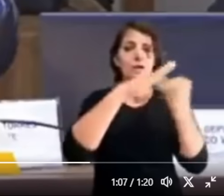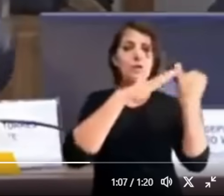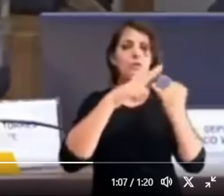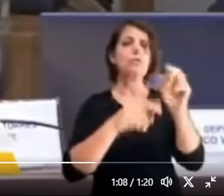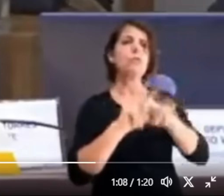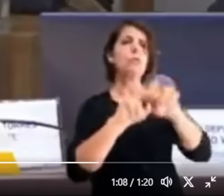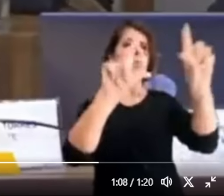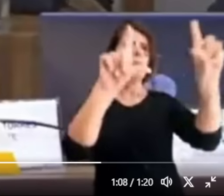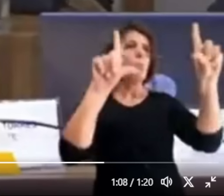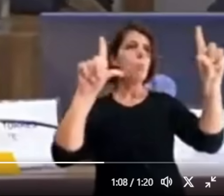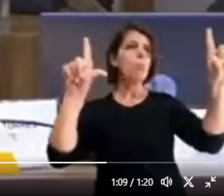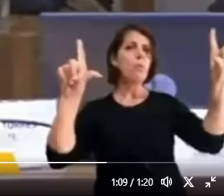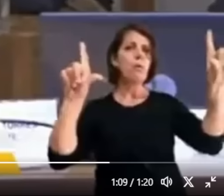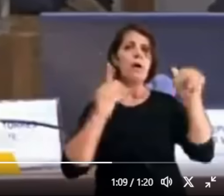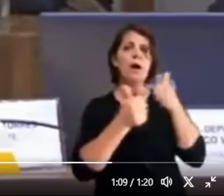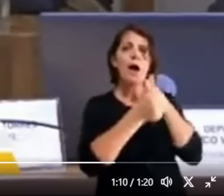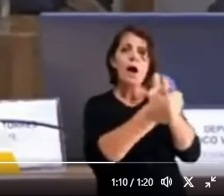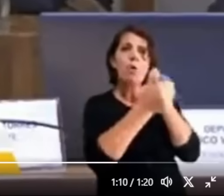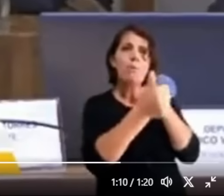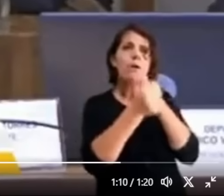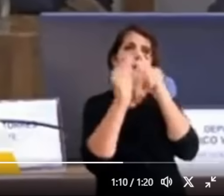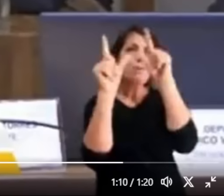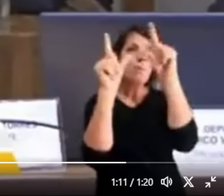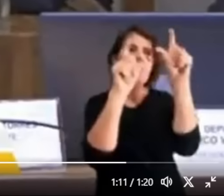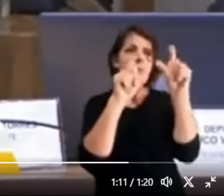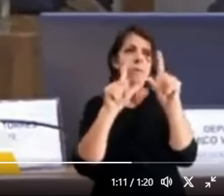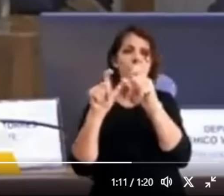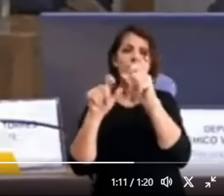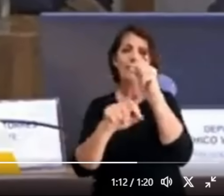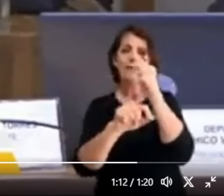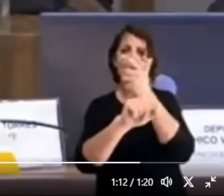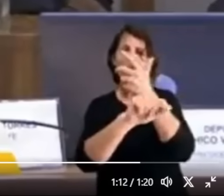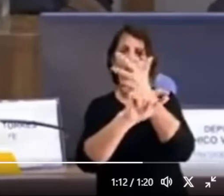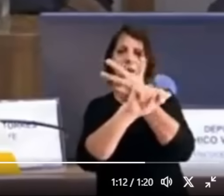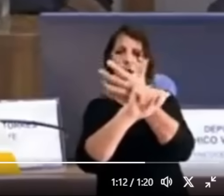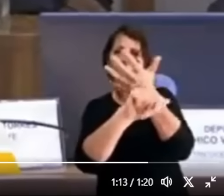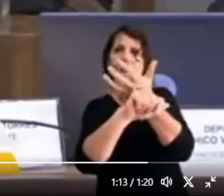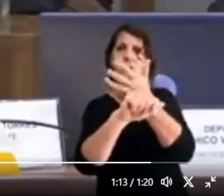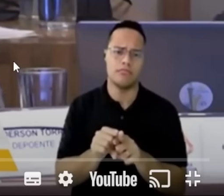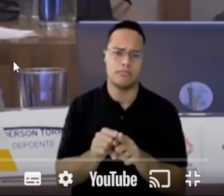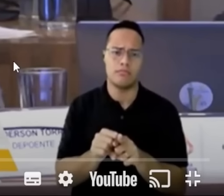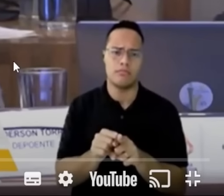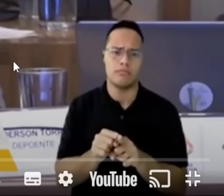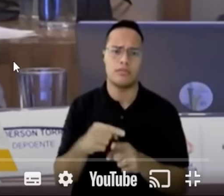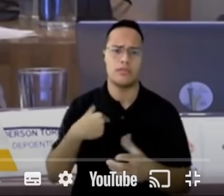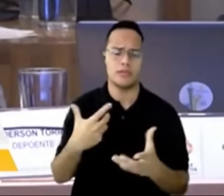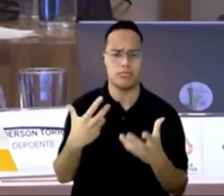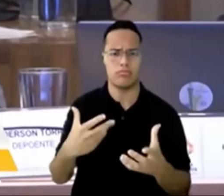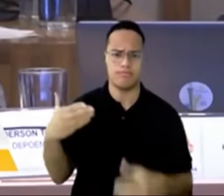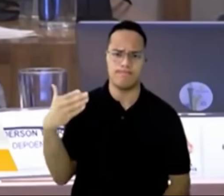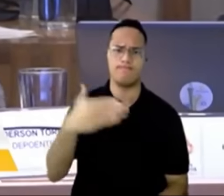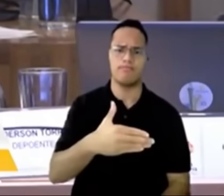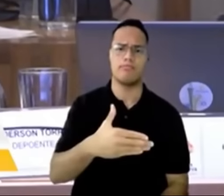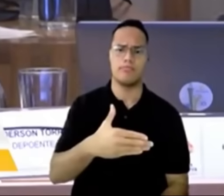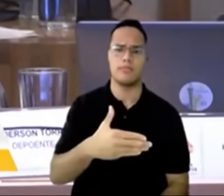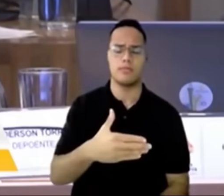e acompanham as várias imagens e acompanham a questão da segurança pública e do desenrolar da eleição no país. Boa tarde, senhoras e